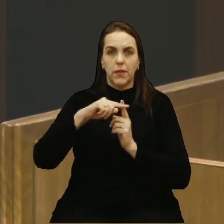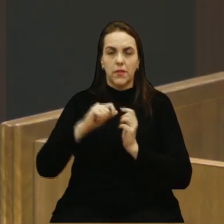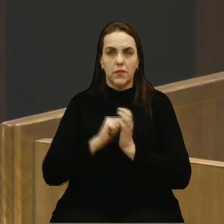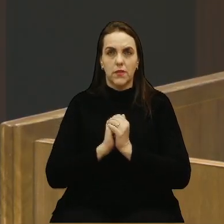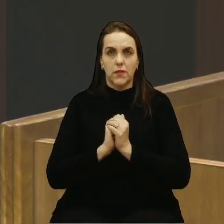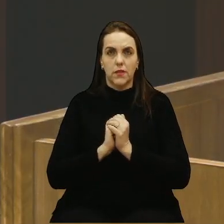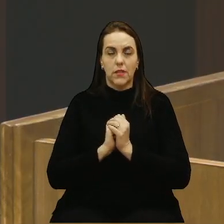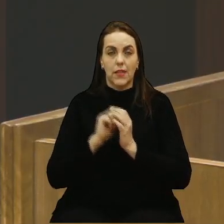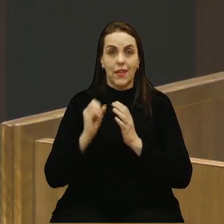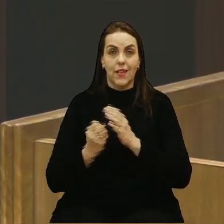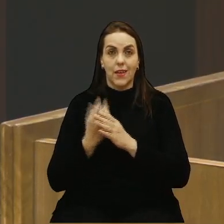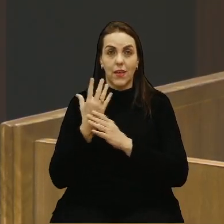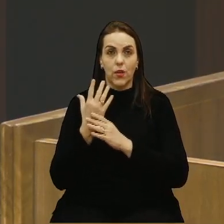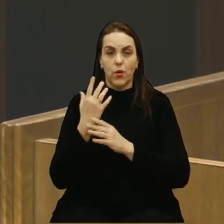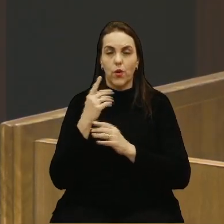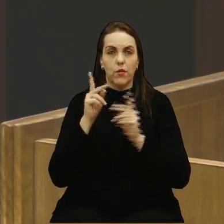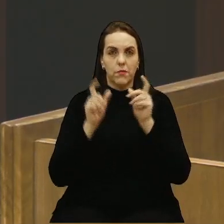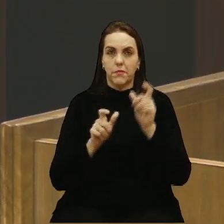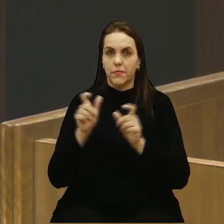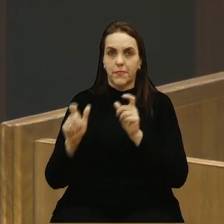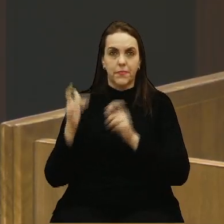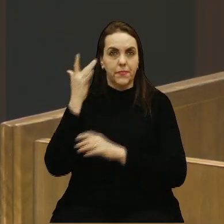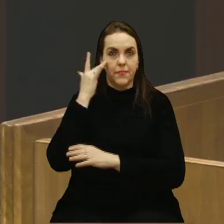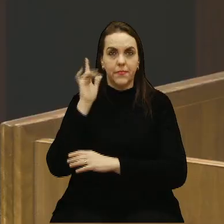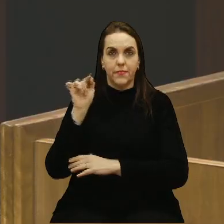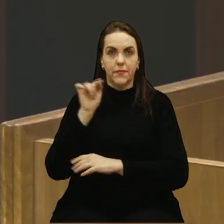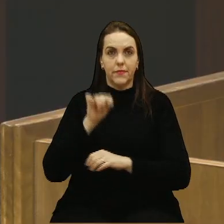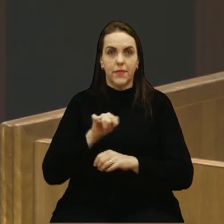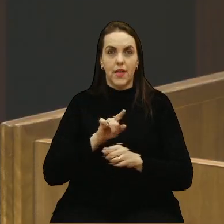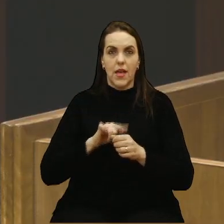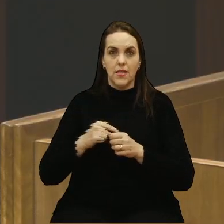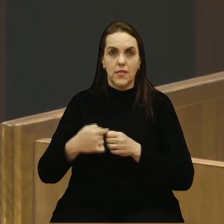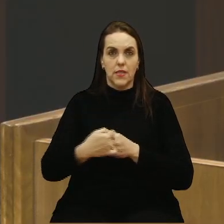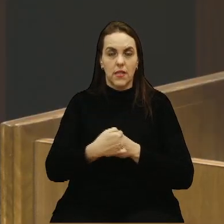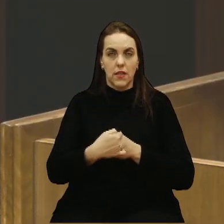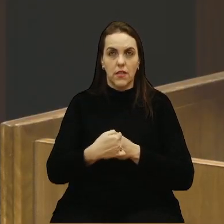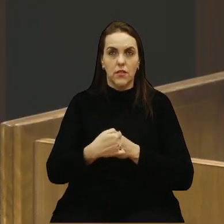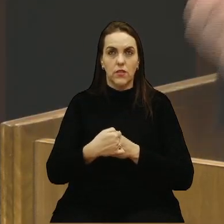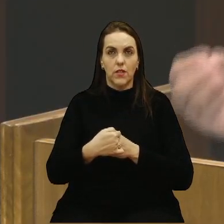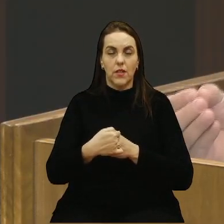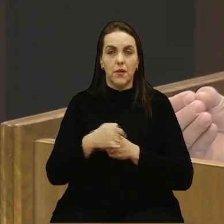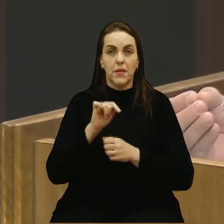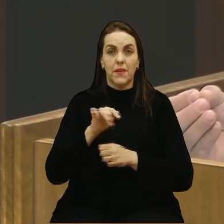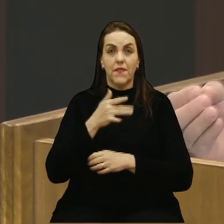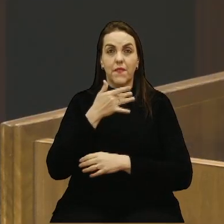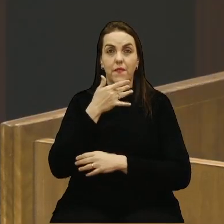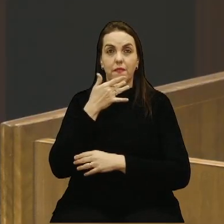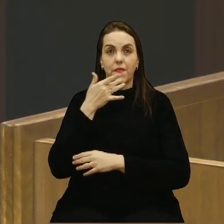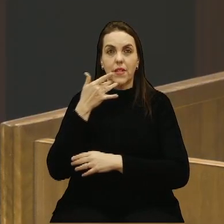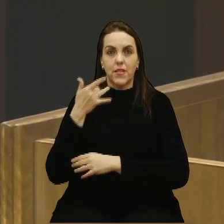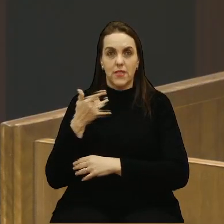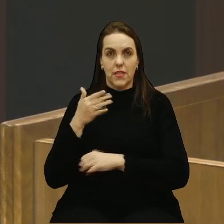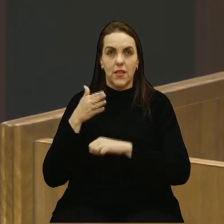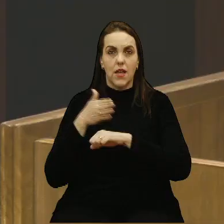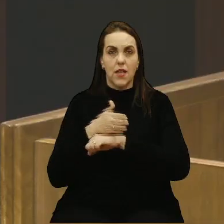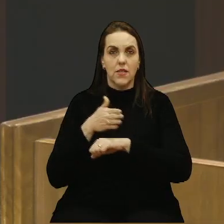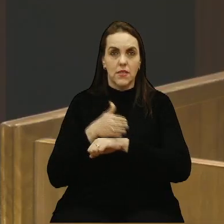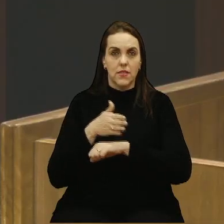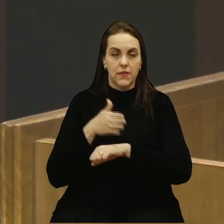para aqueles que não sabem, aqui no nosso município, para facilitar o